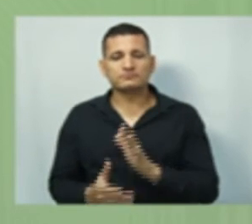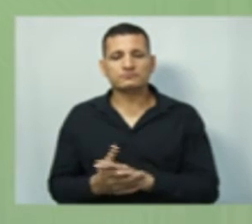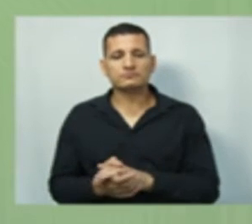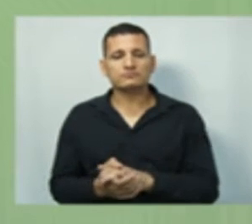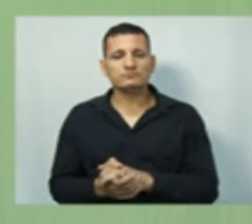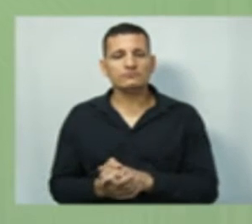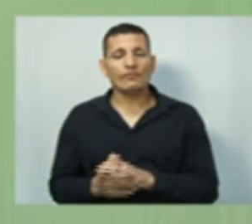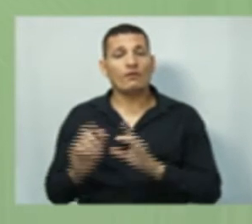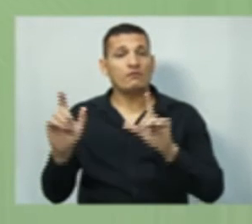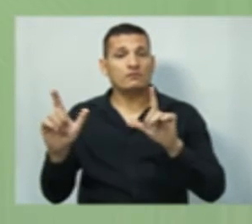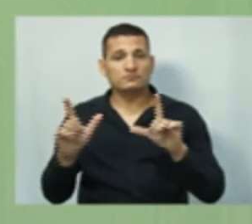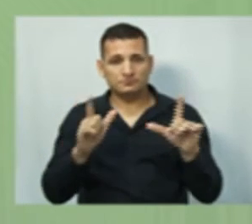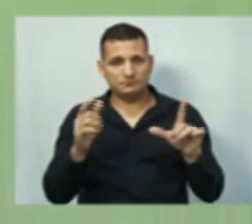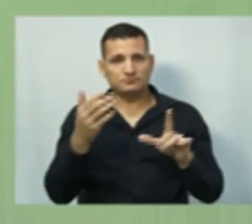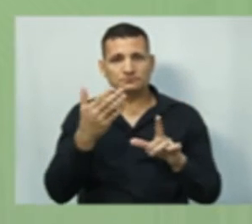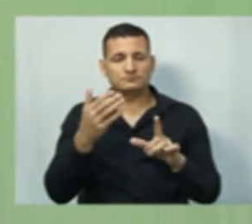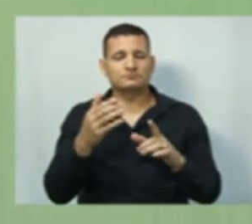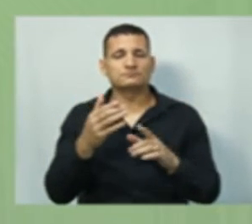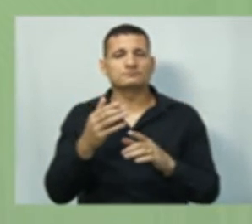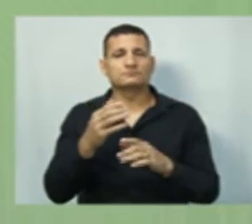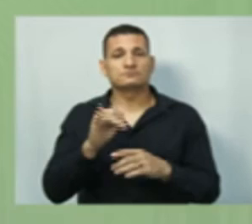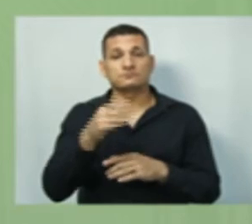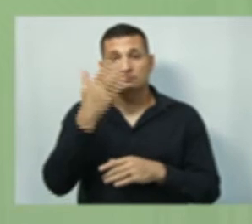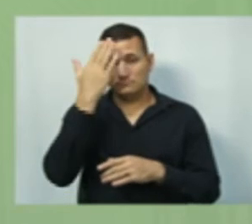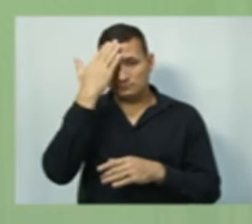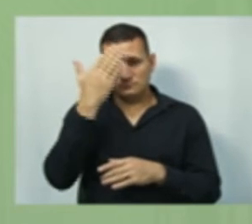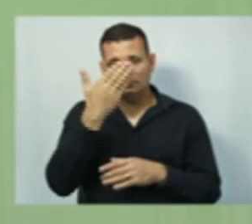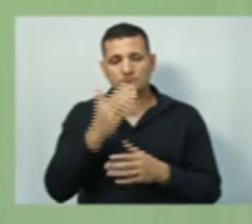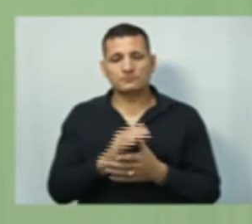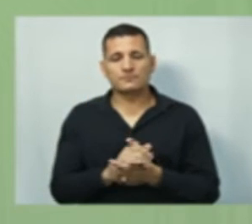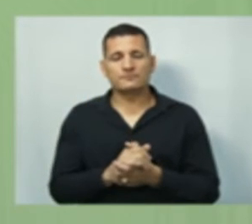2 lá de Paraná também, lá de Dona Benta, que fala: